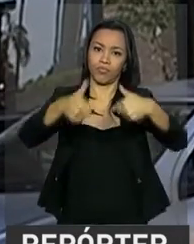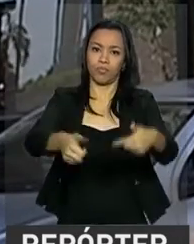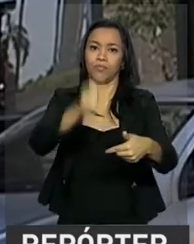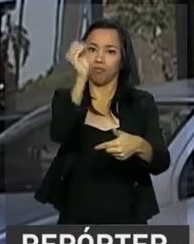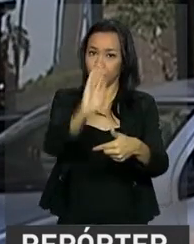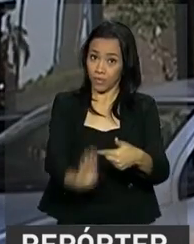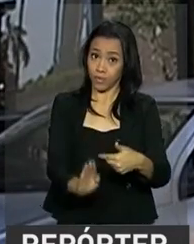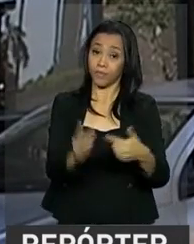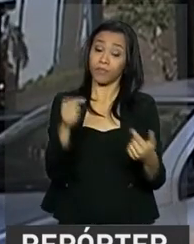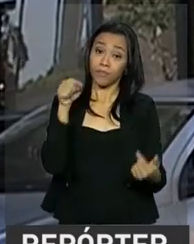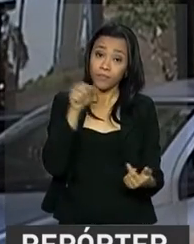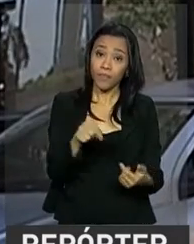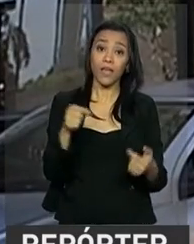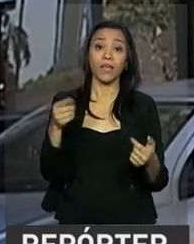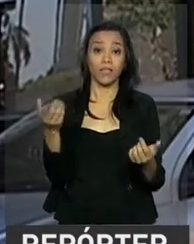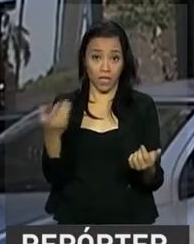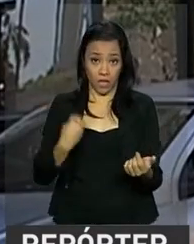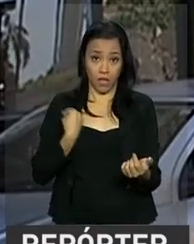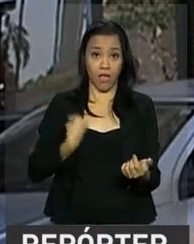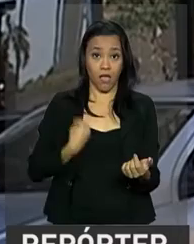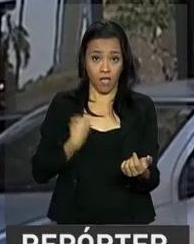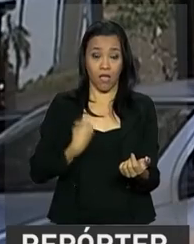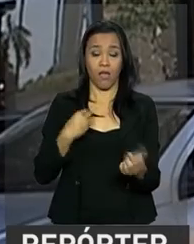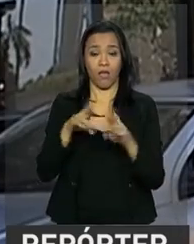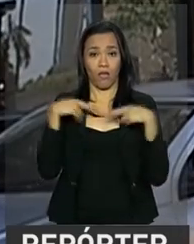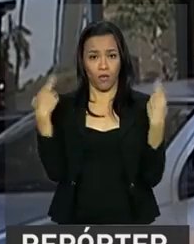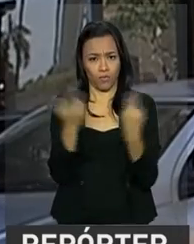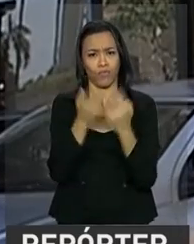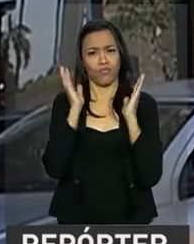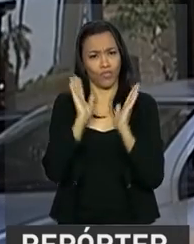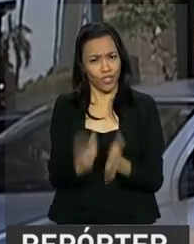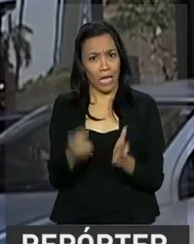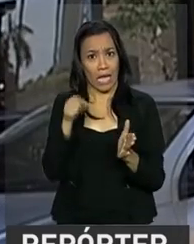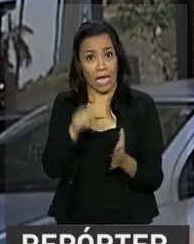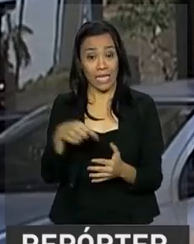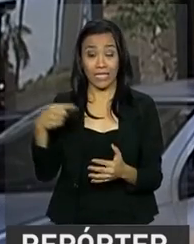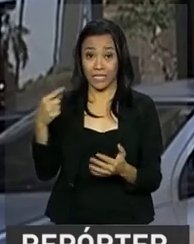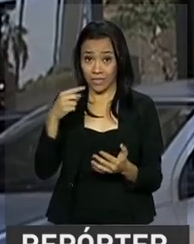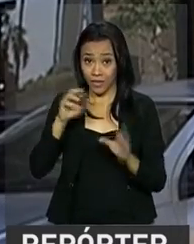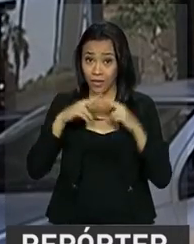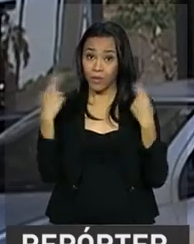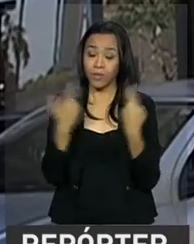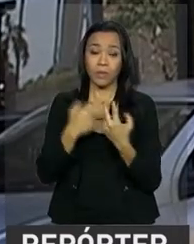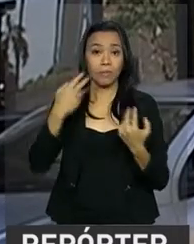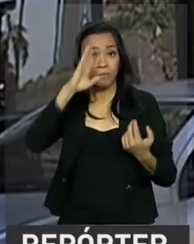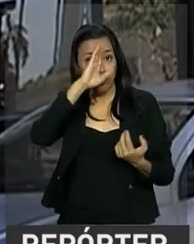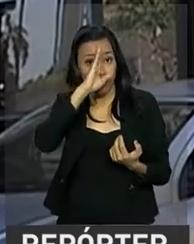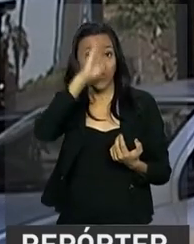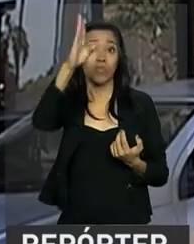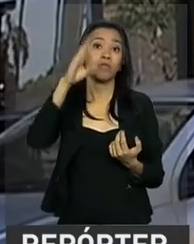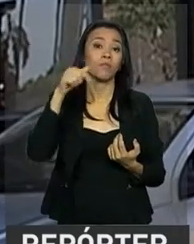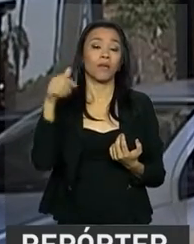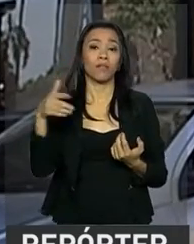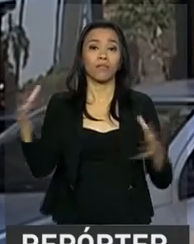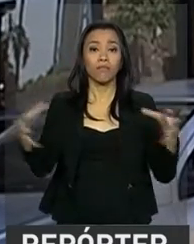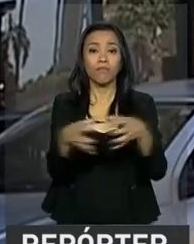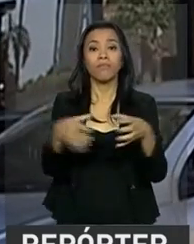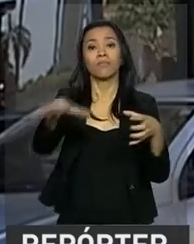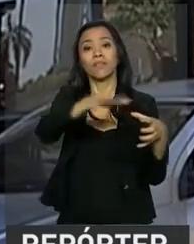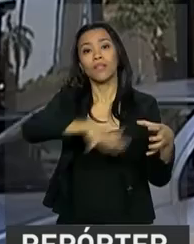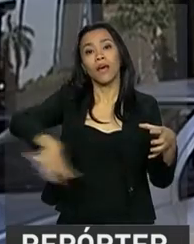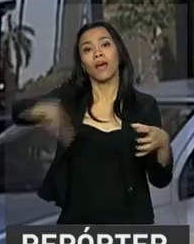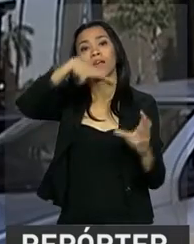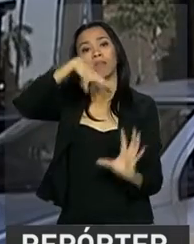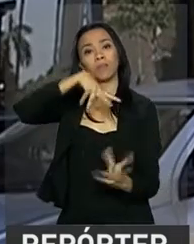iniciativa que está acontecendo essa reunião hoje já foi eleita como uma das principais iniciativas de inovação no âmbito